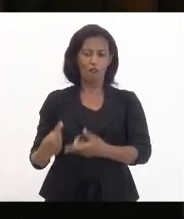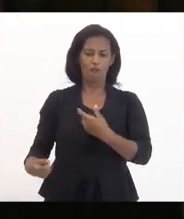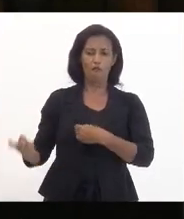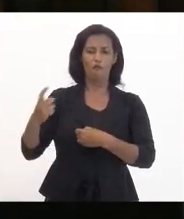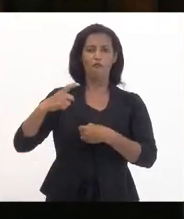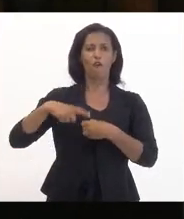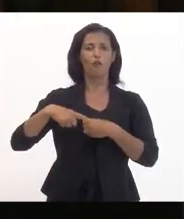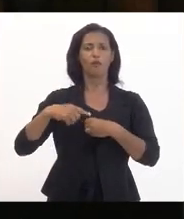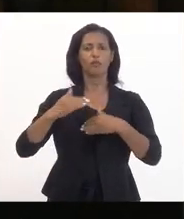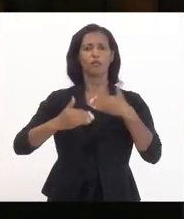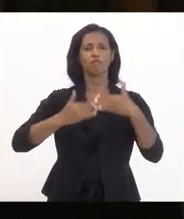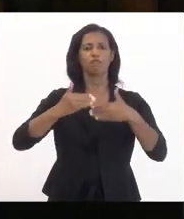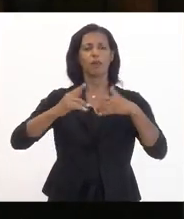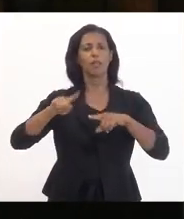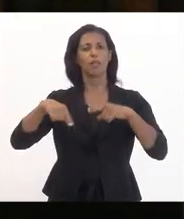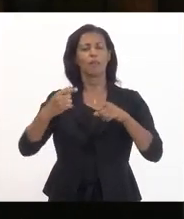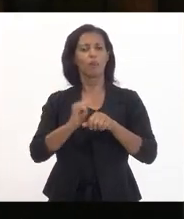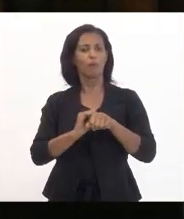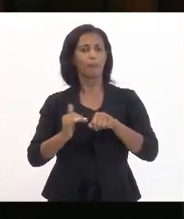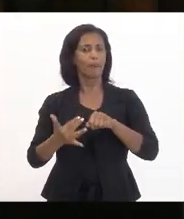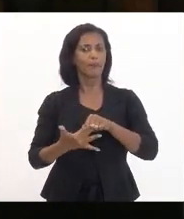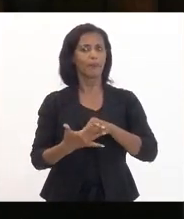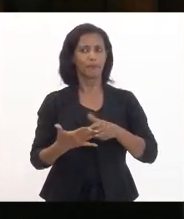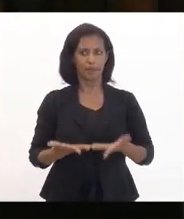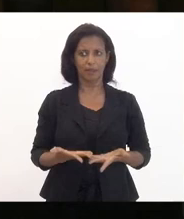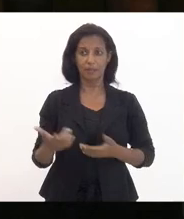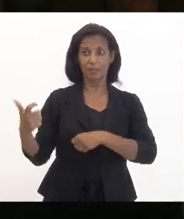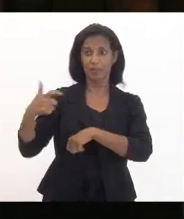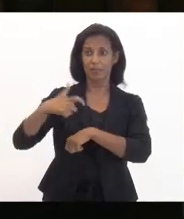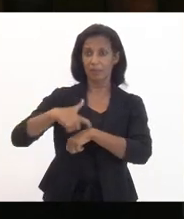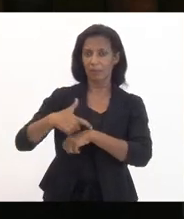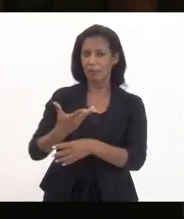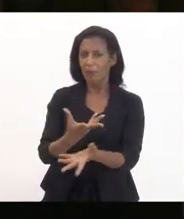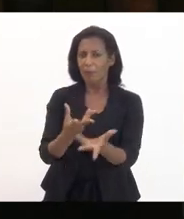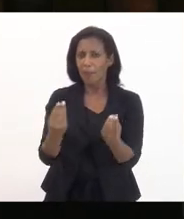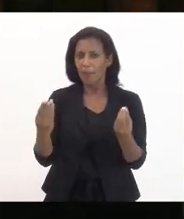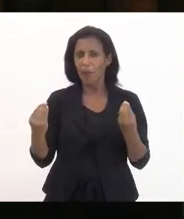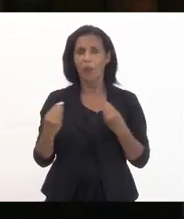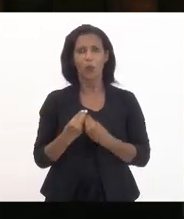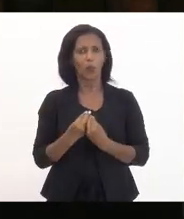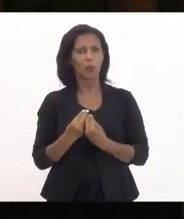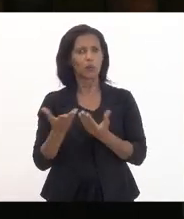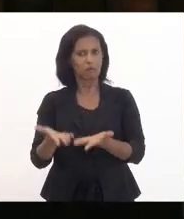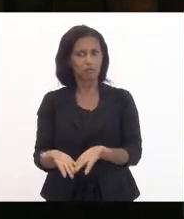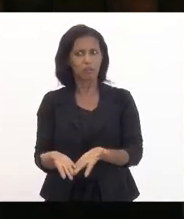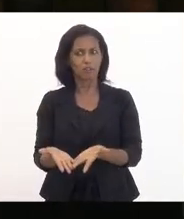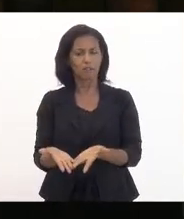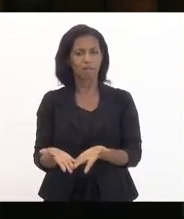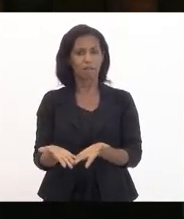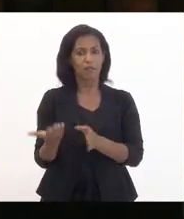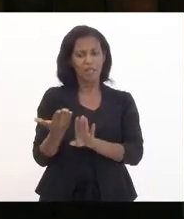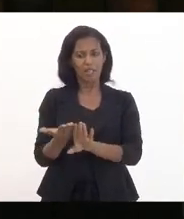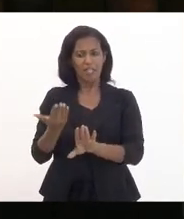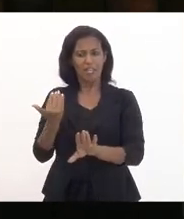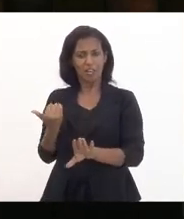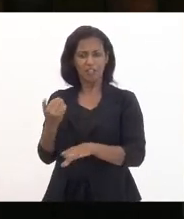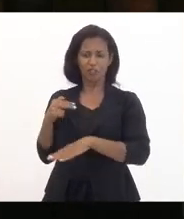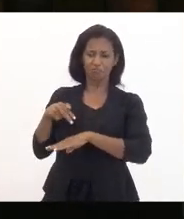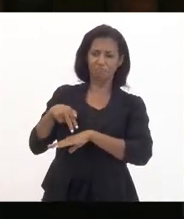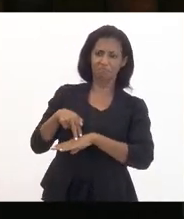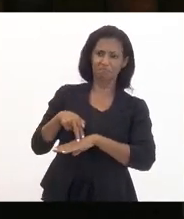seu crescimento pós-pandemia, nesse momento que muitos daqueles que inclusive me antecederam nessa